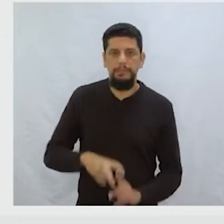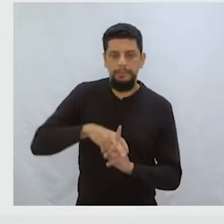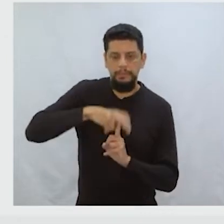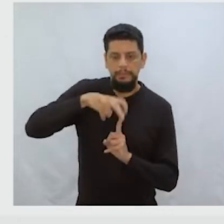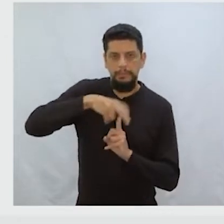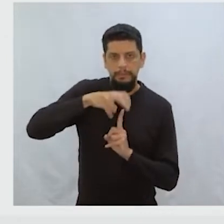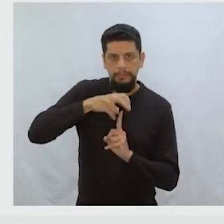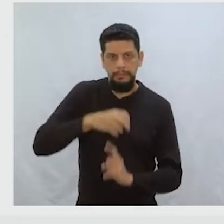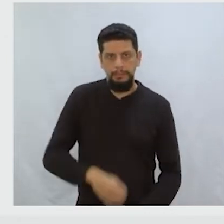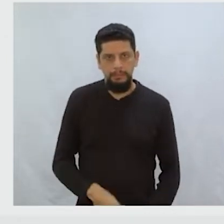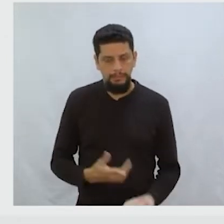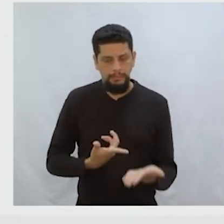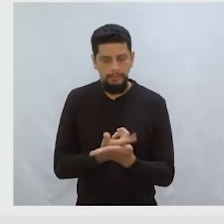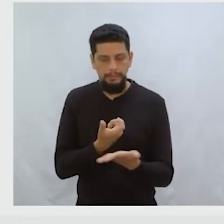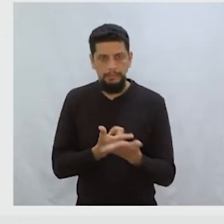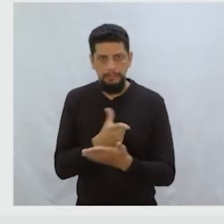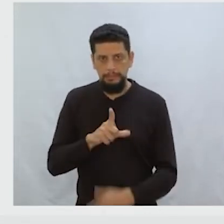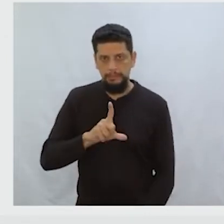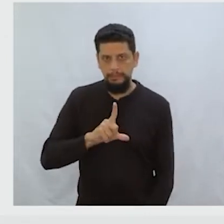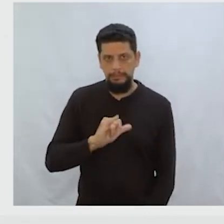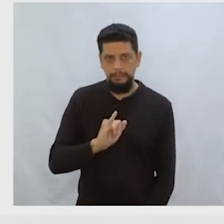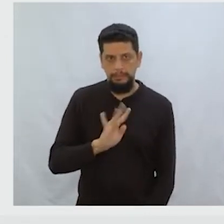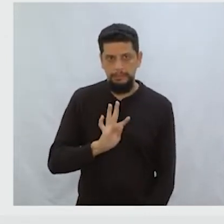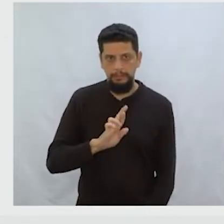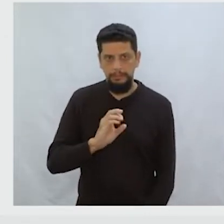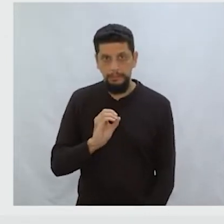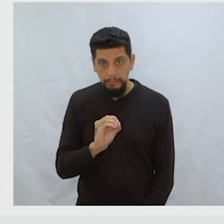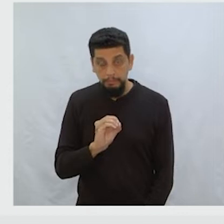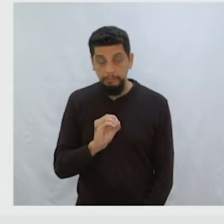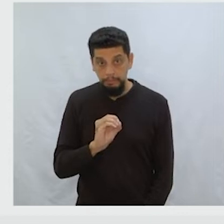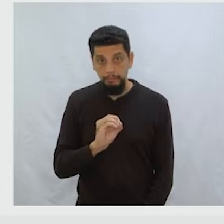E refrigerante é comprado em litro?